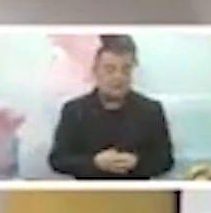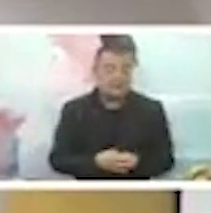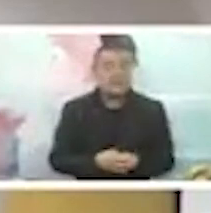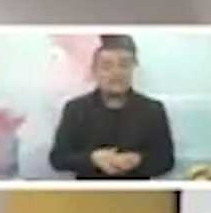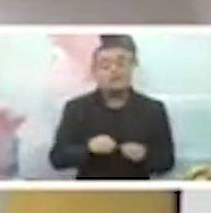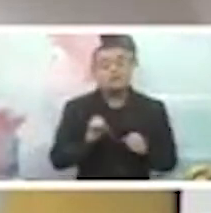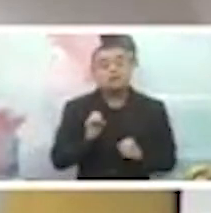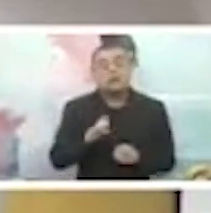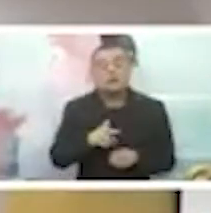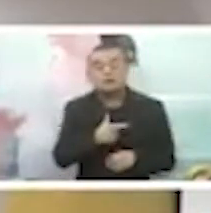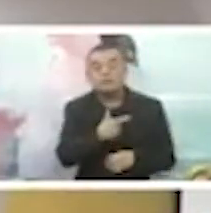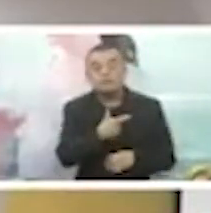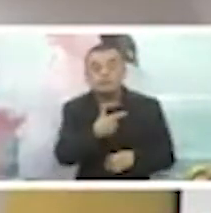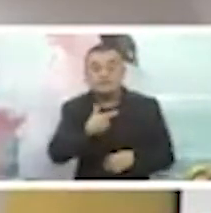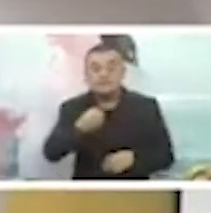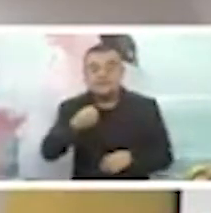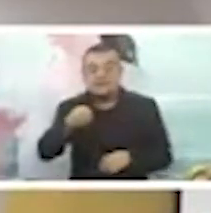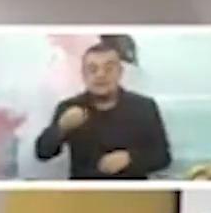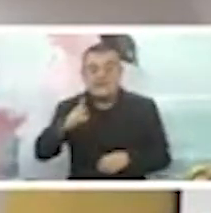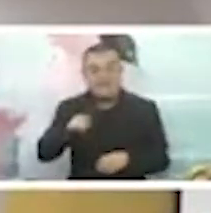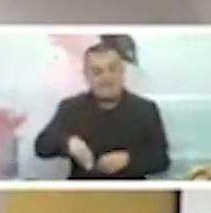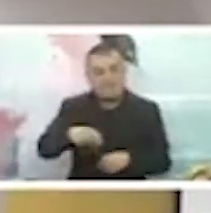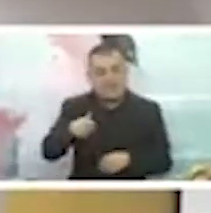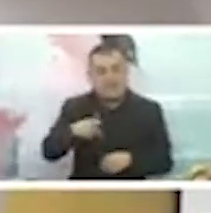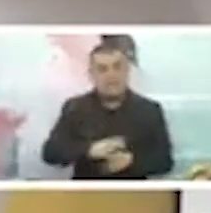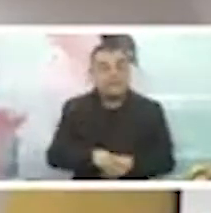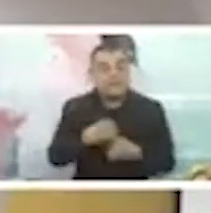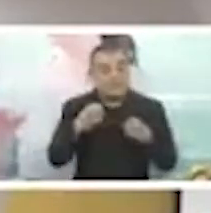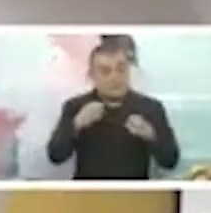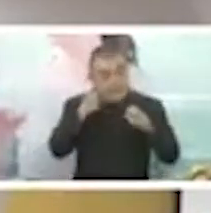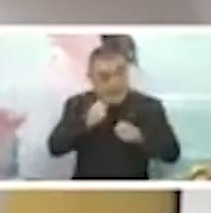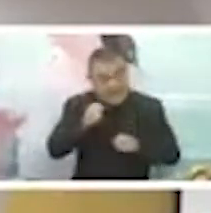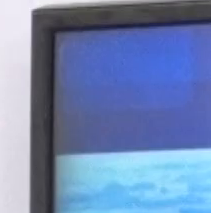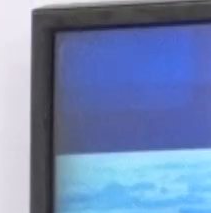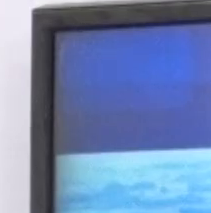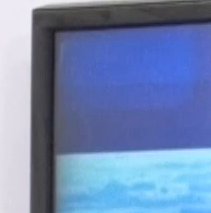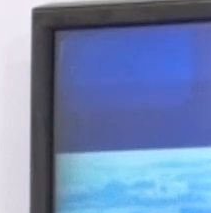200 ml de leite humano podem alimentar até 10